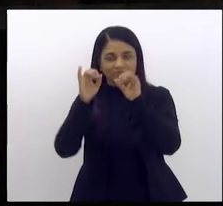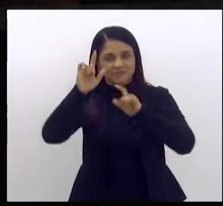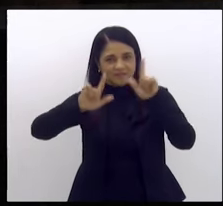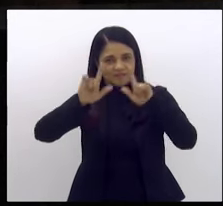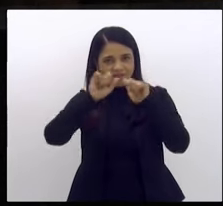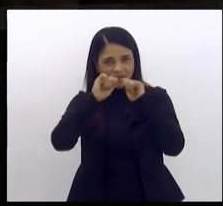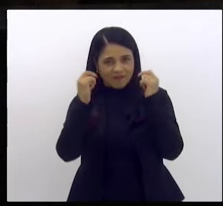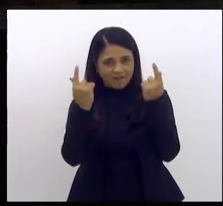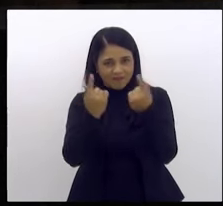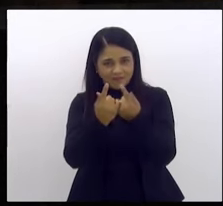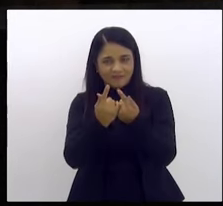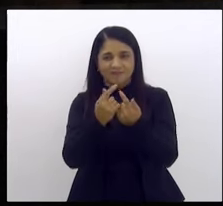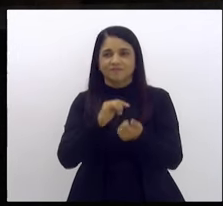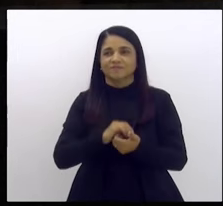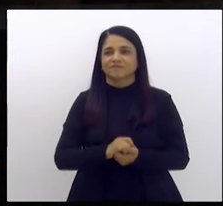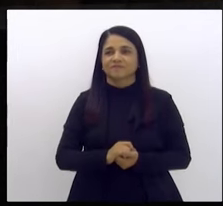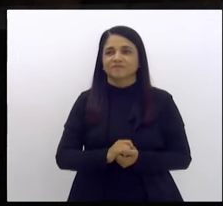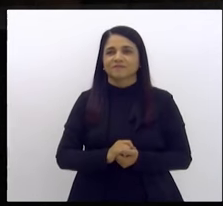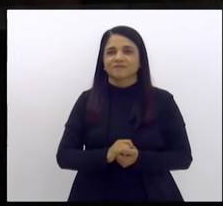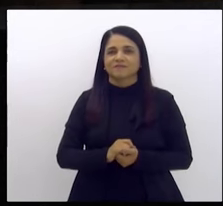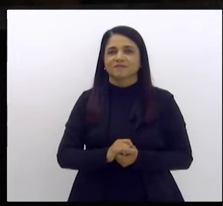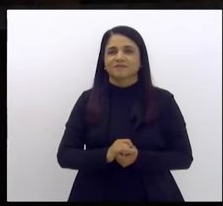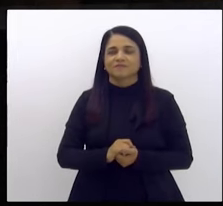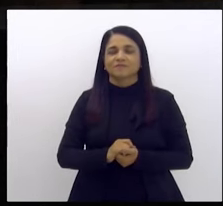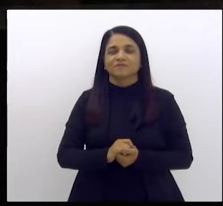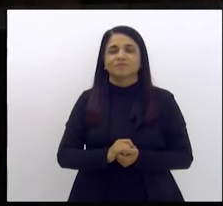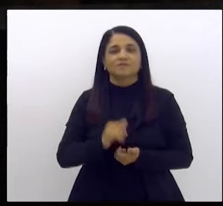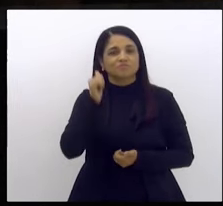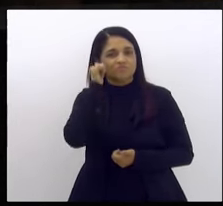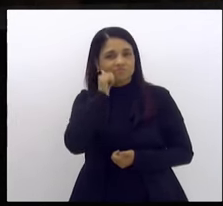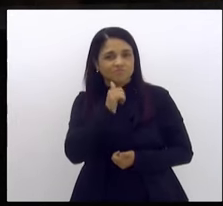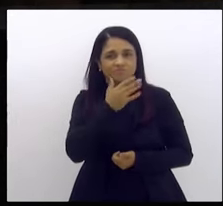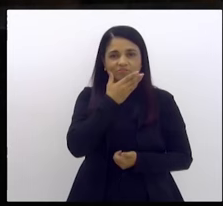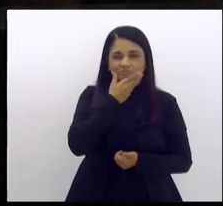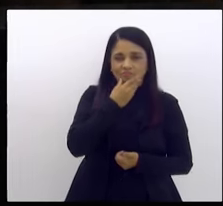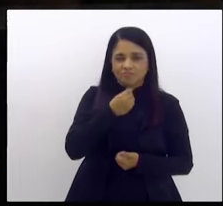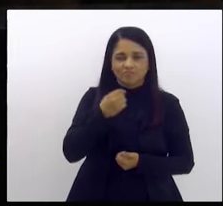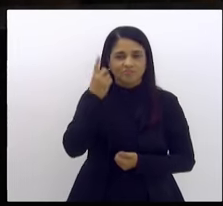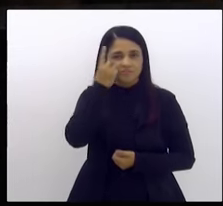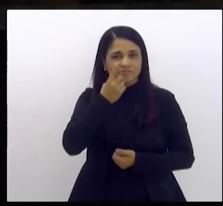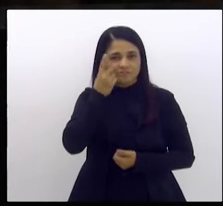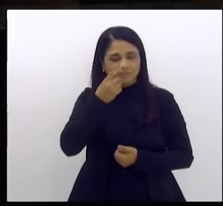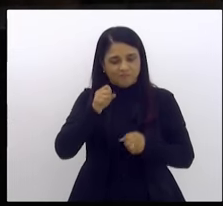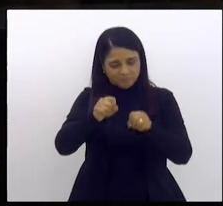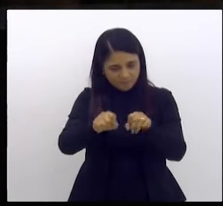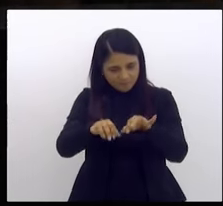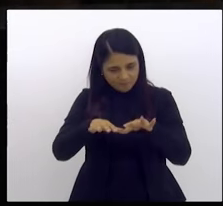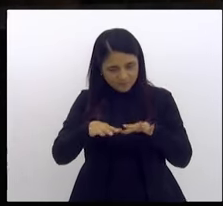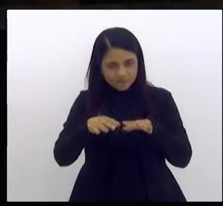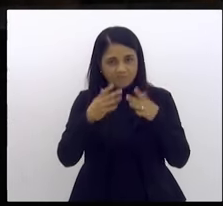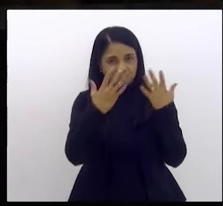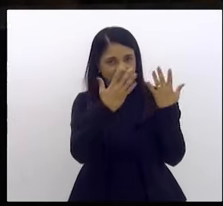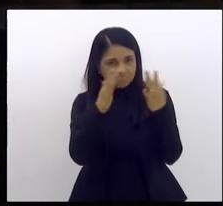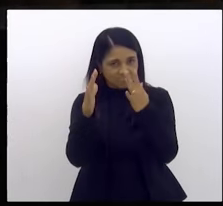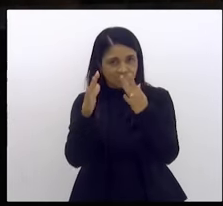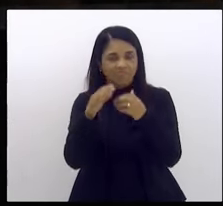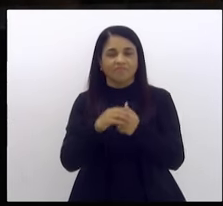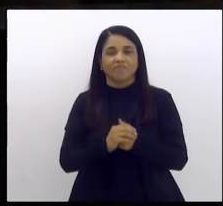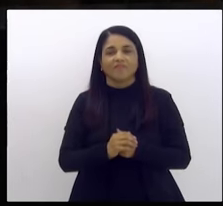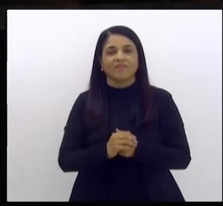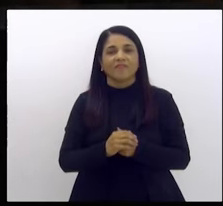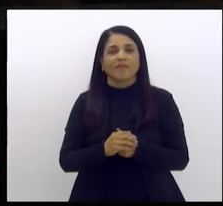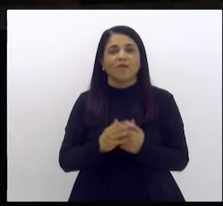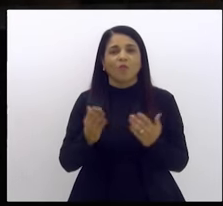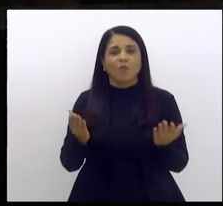Alerja e as senhoras e senhores deputados que estão aqui em plenário. Hoje,